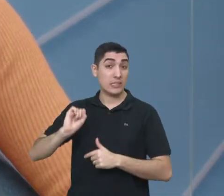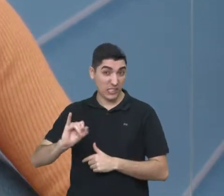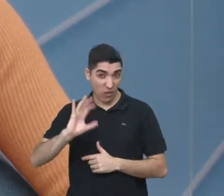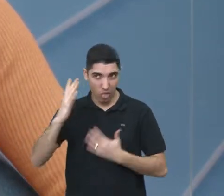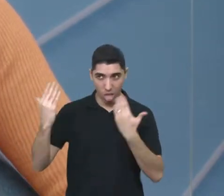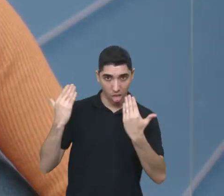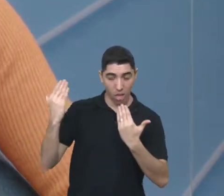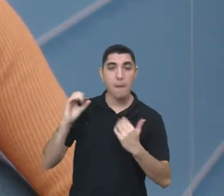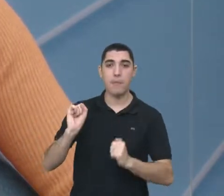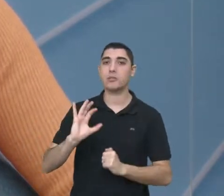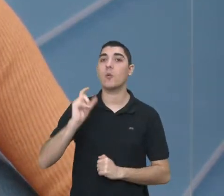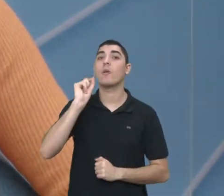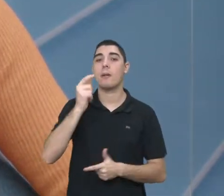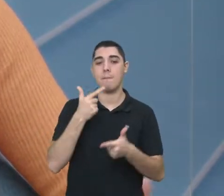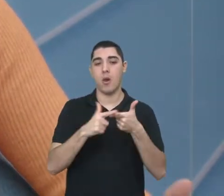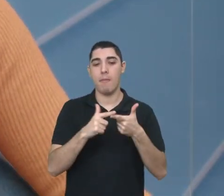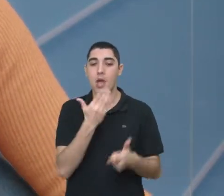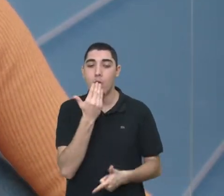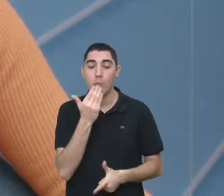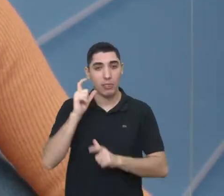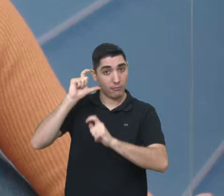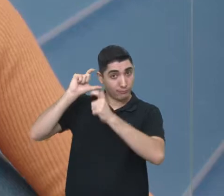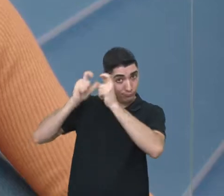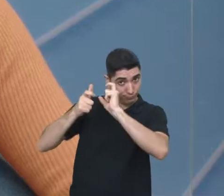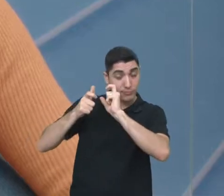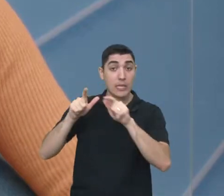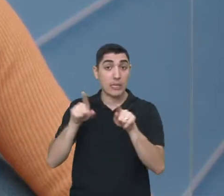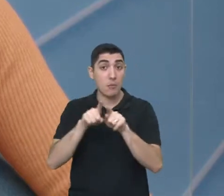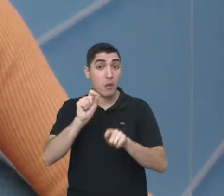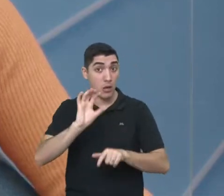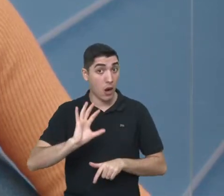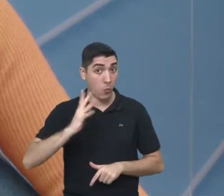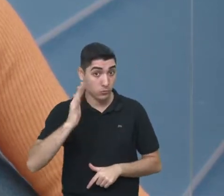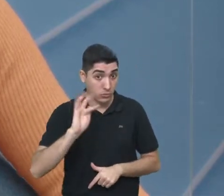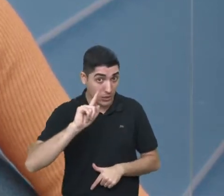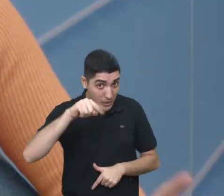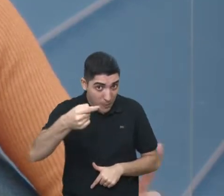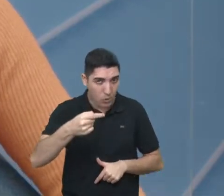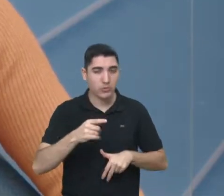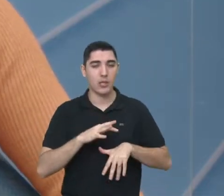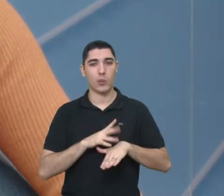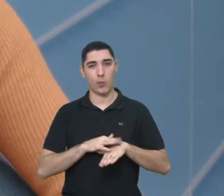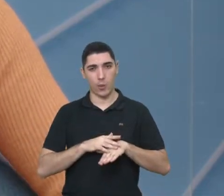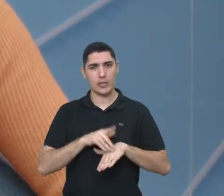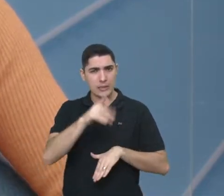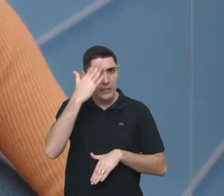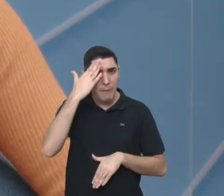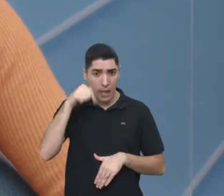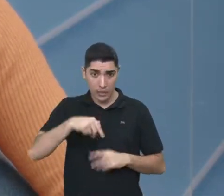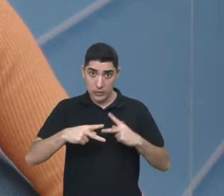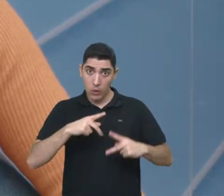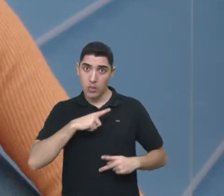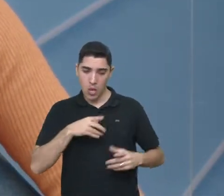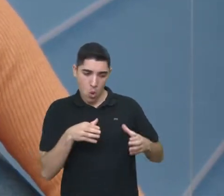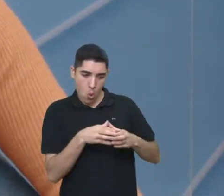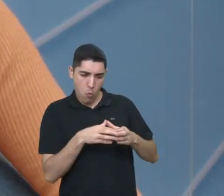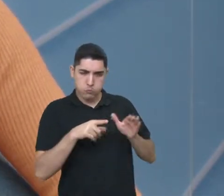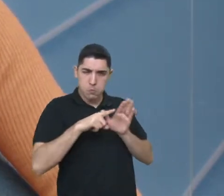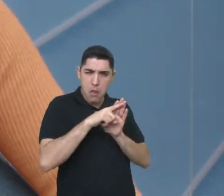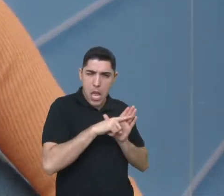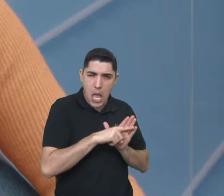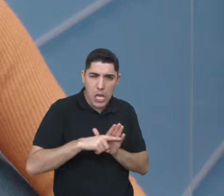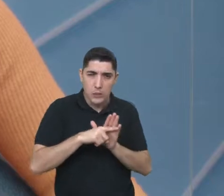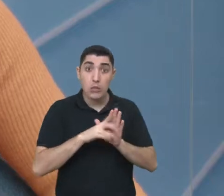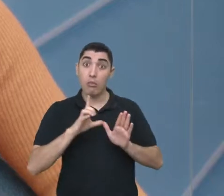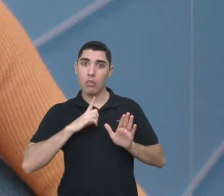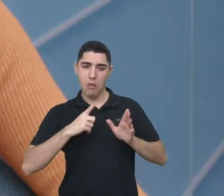comparação ela pode levar aos transtornos alimentares e com eles doenças sérias. Você sabia que um grupo de estudos aqui de São José